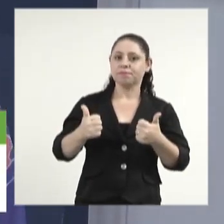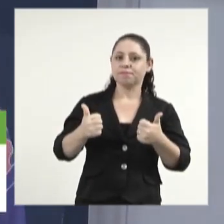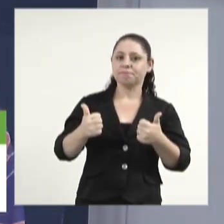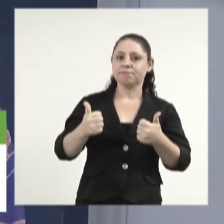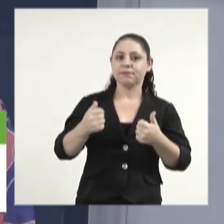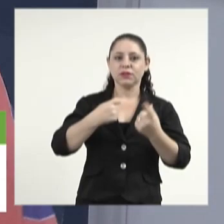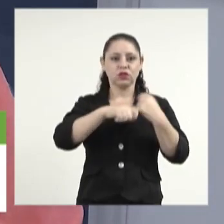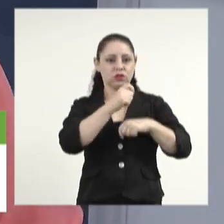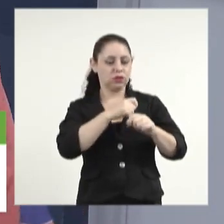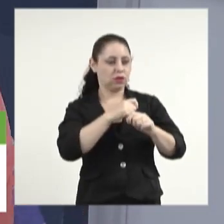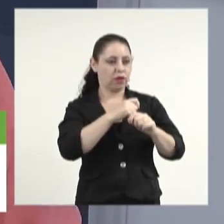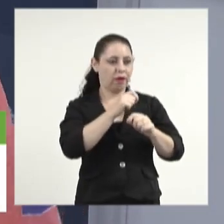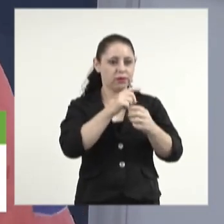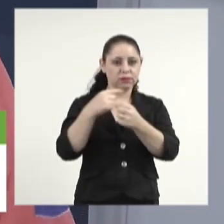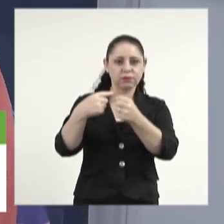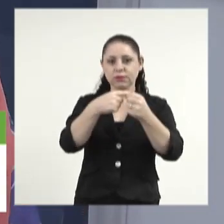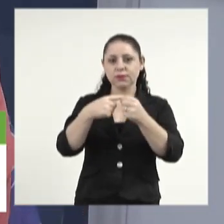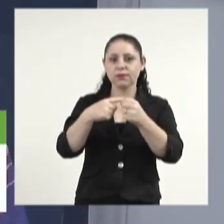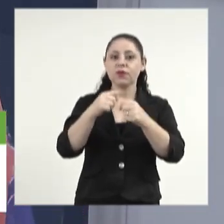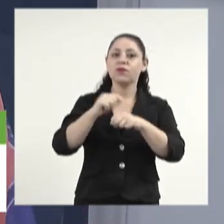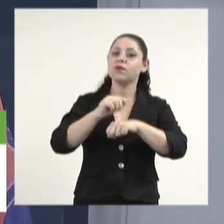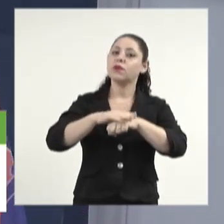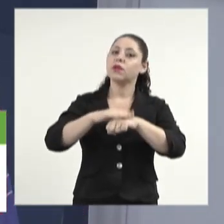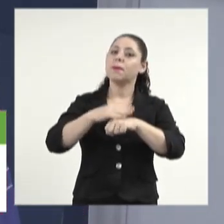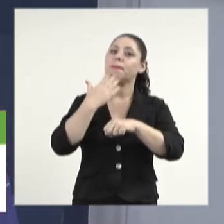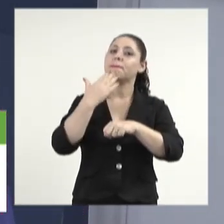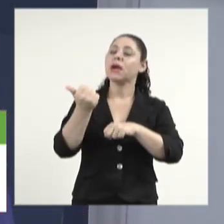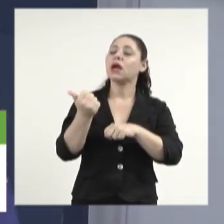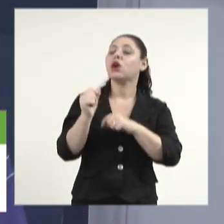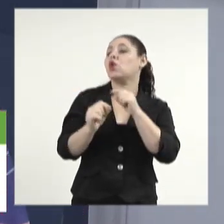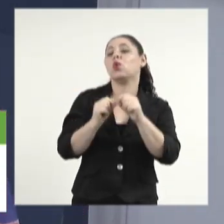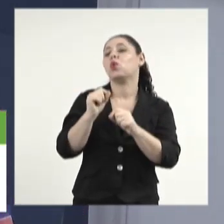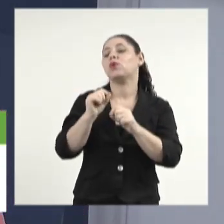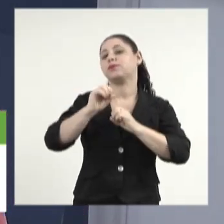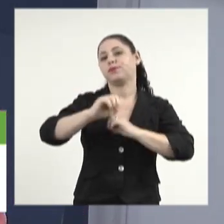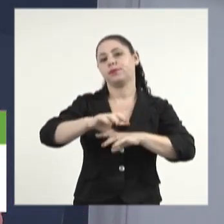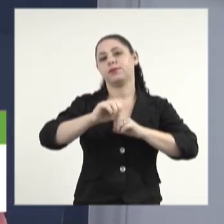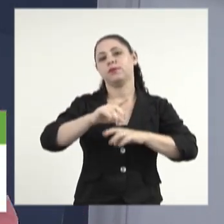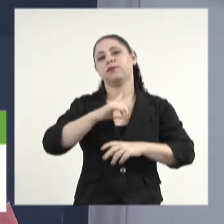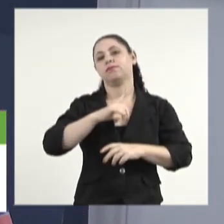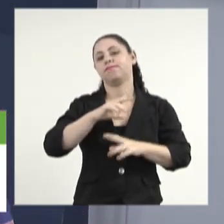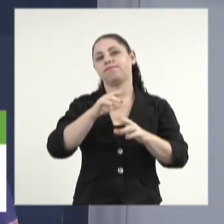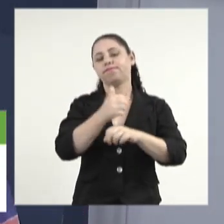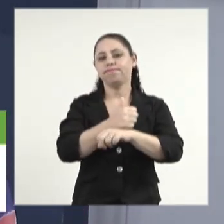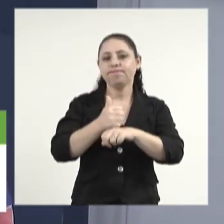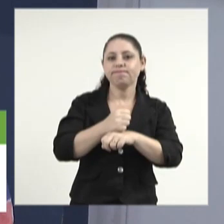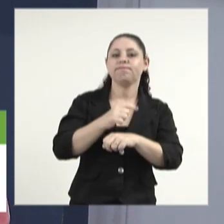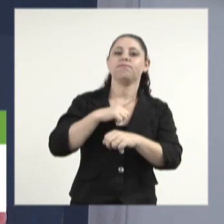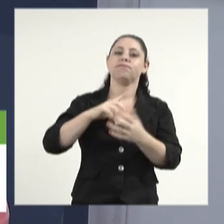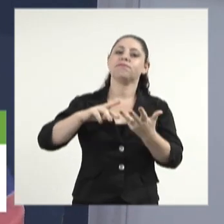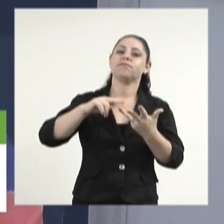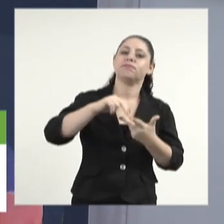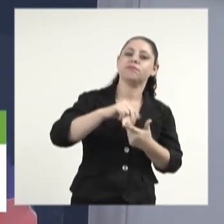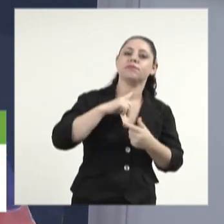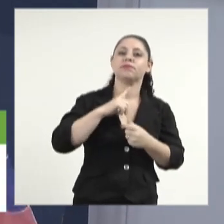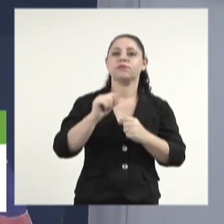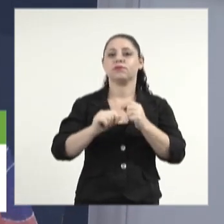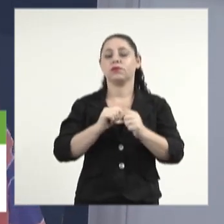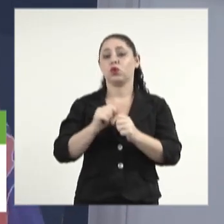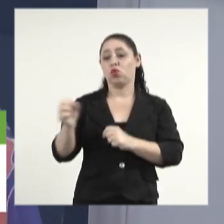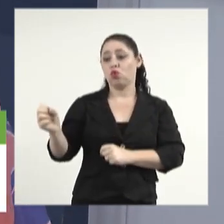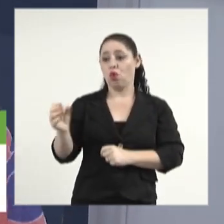os gestores, de cada um querer fazer mais pela educação, né? Em termos aí de qualificação, em termos